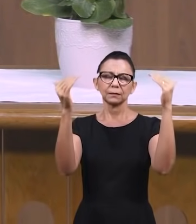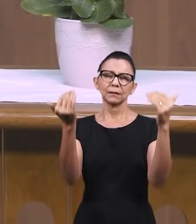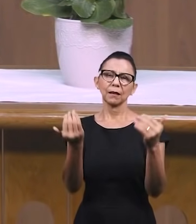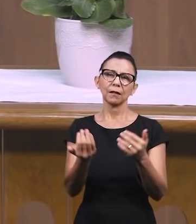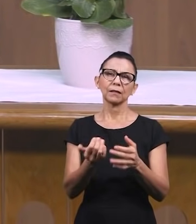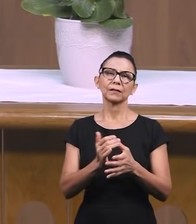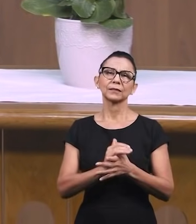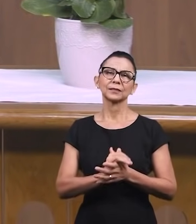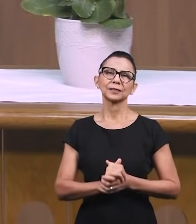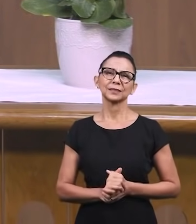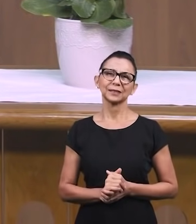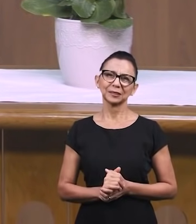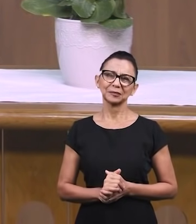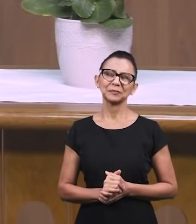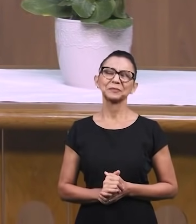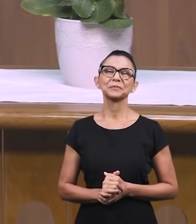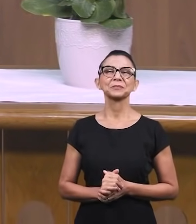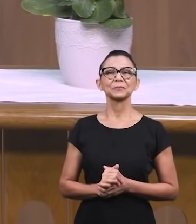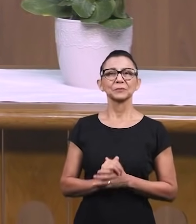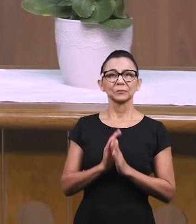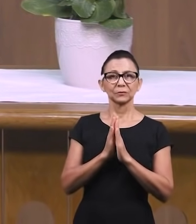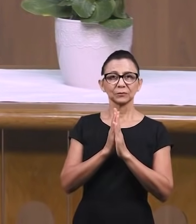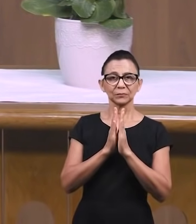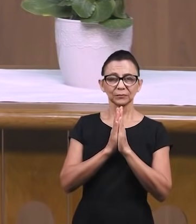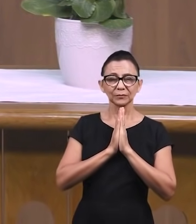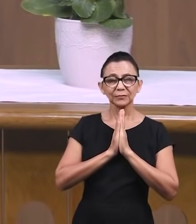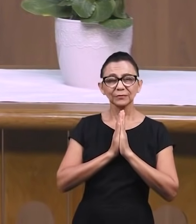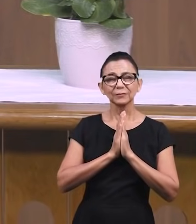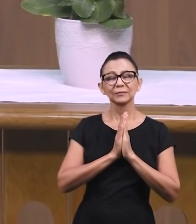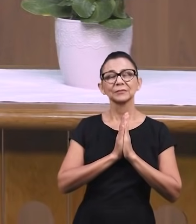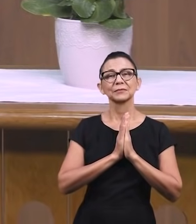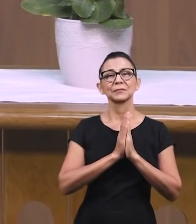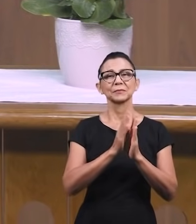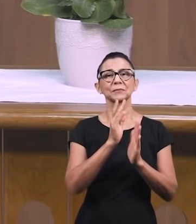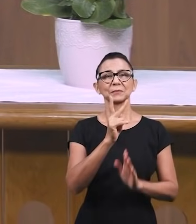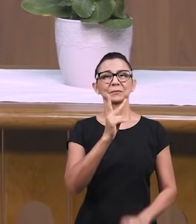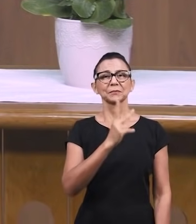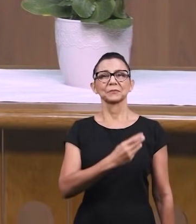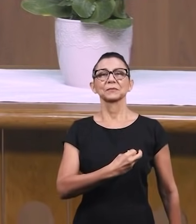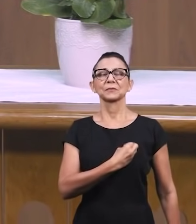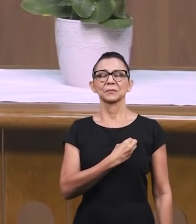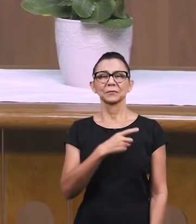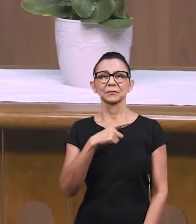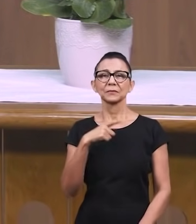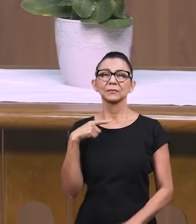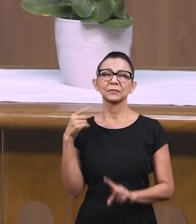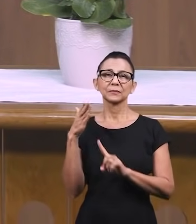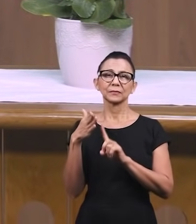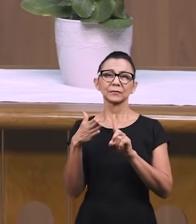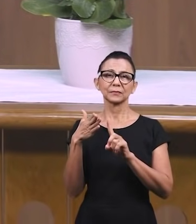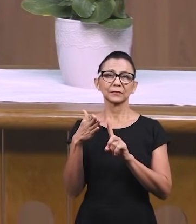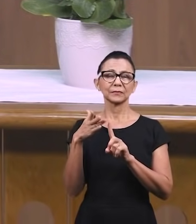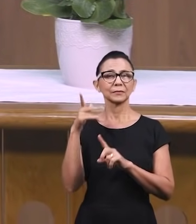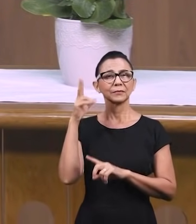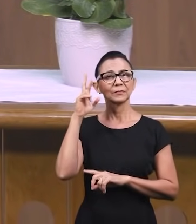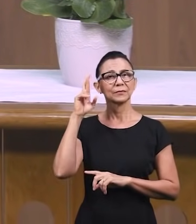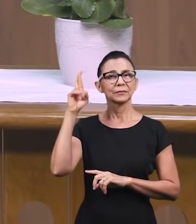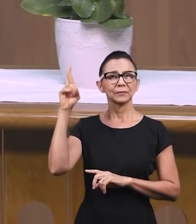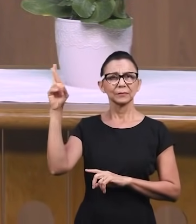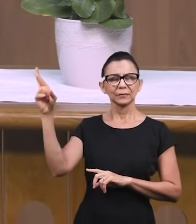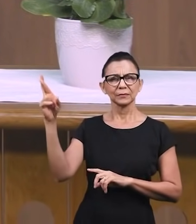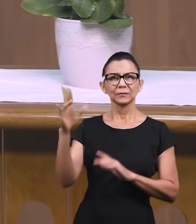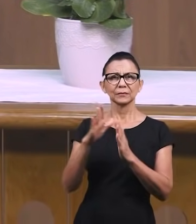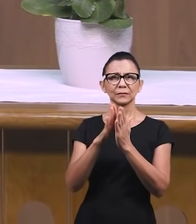respeitosa, carinhosa, vai orar por você, vai transmitir uma palavra da parte do Senhor para a sua vida, vai